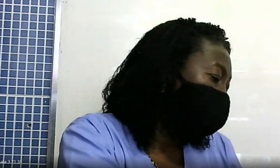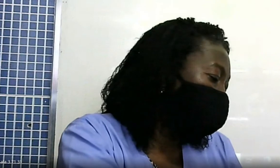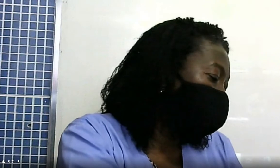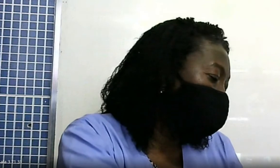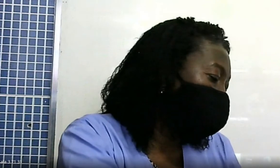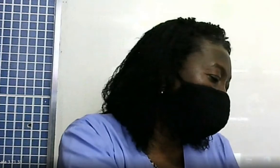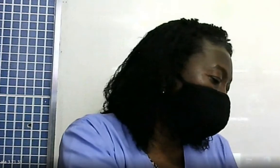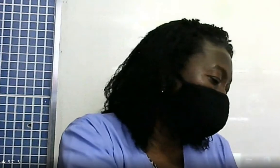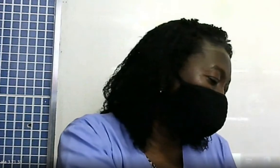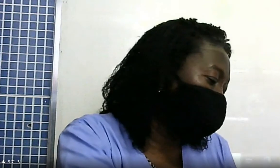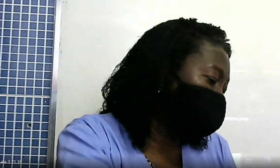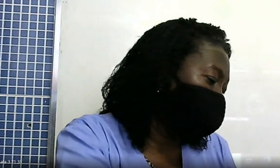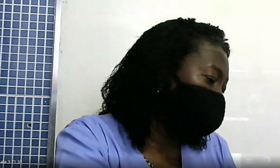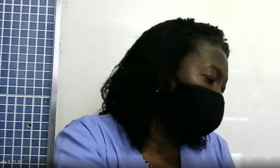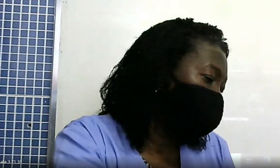Aqui são... Eu